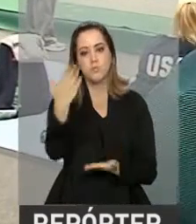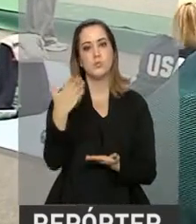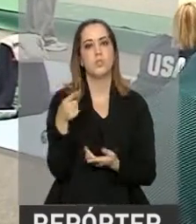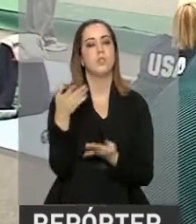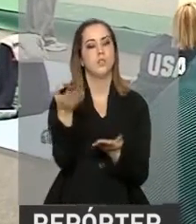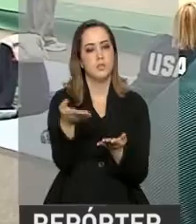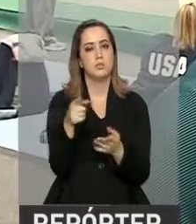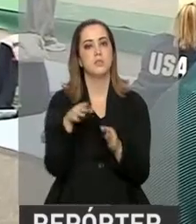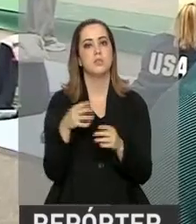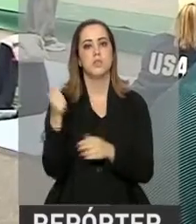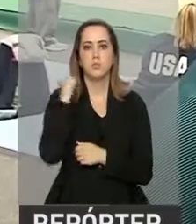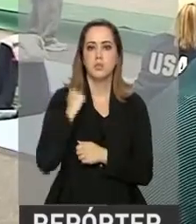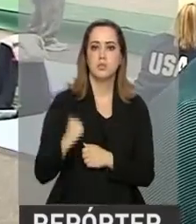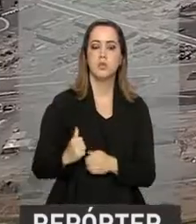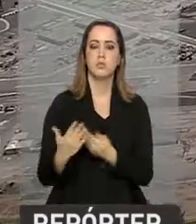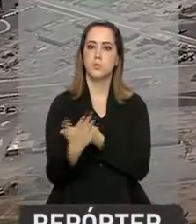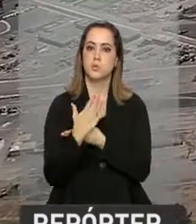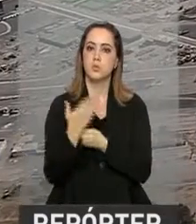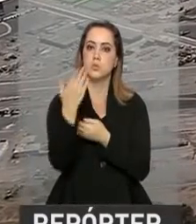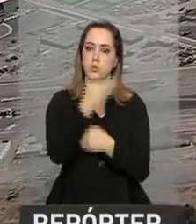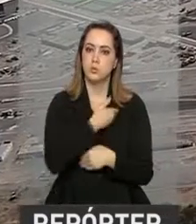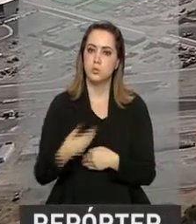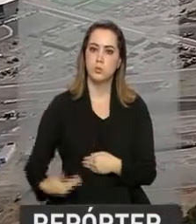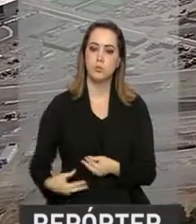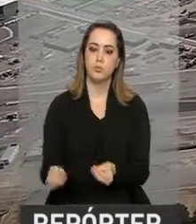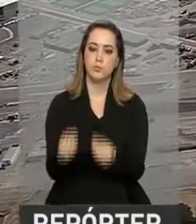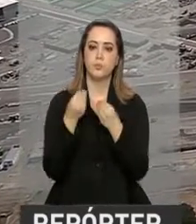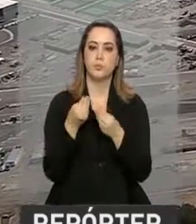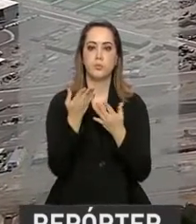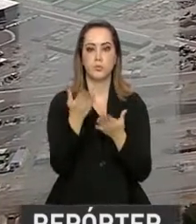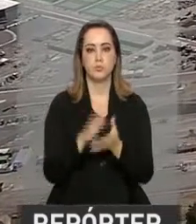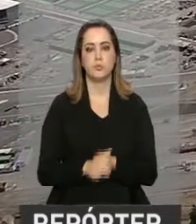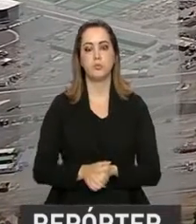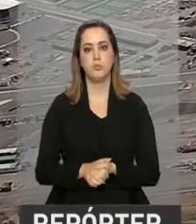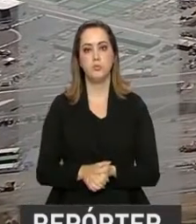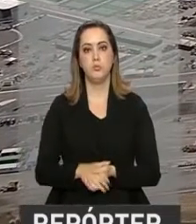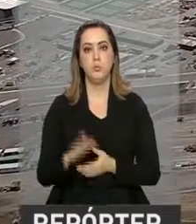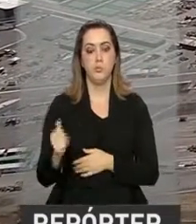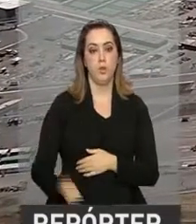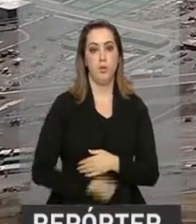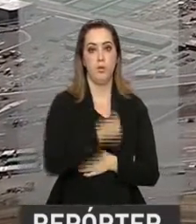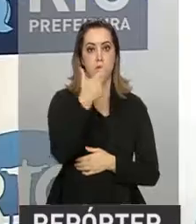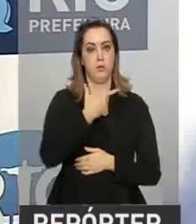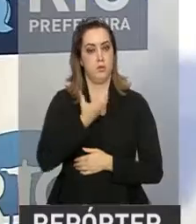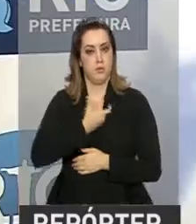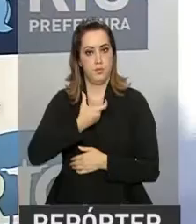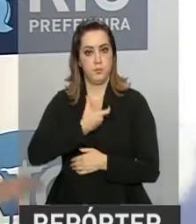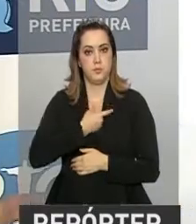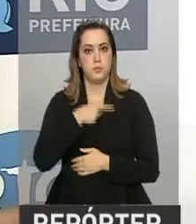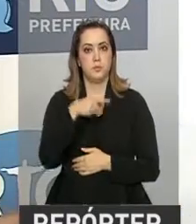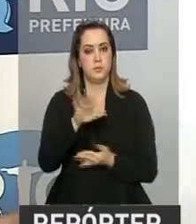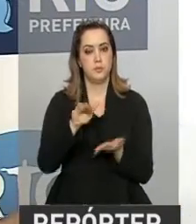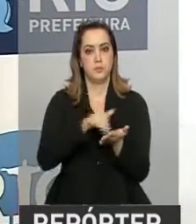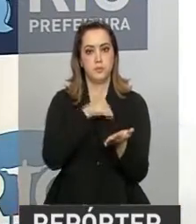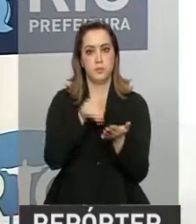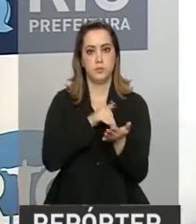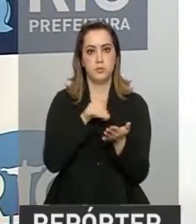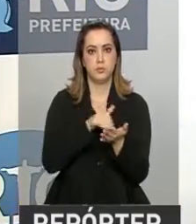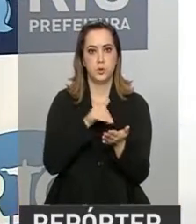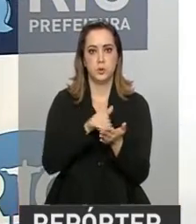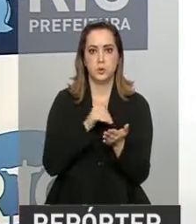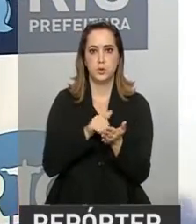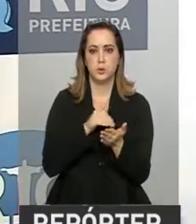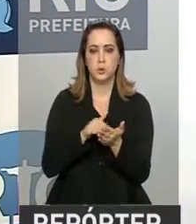esse auxílio que o governo nos dá. Mais do que garantir boa colocação no quadro de medalhas, o secretário de alto